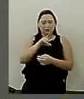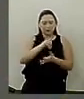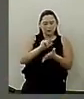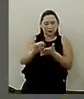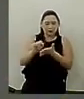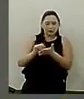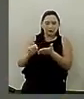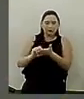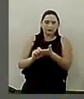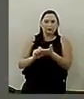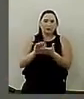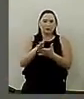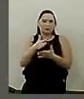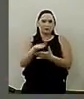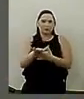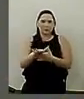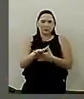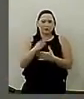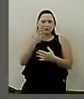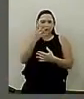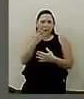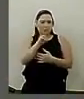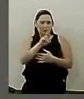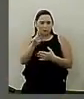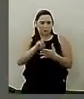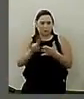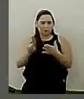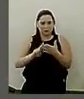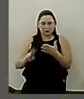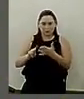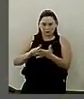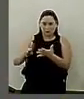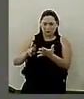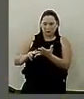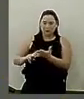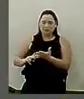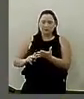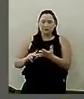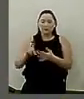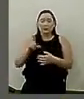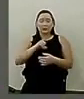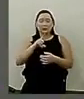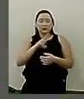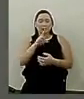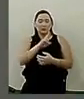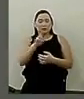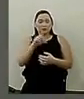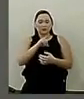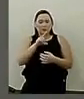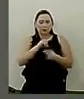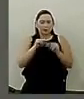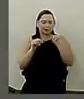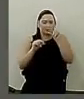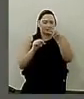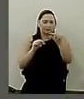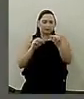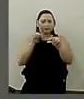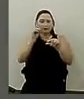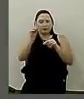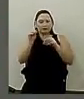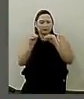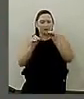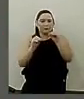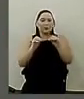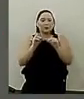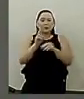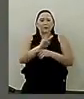Escrituras pelo menos 4 nomes diferentes, e às vezes esses nomes aparecem, e a forma